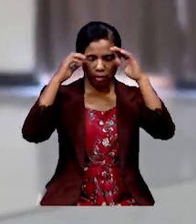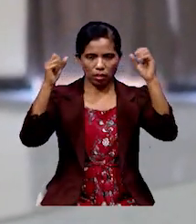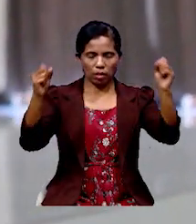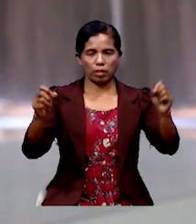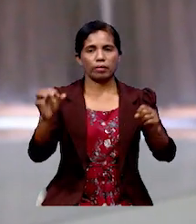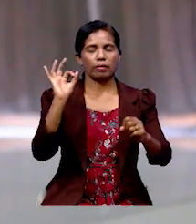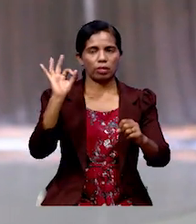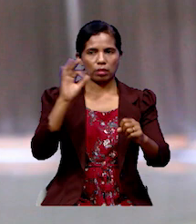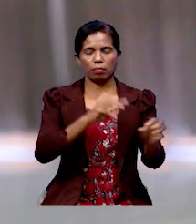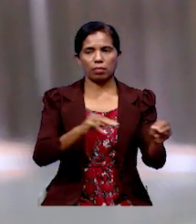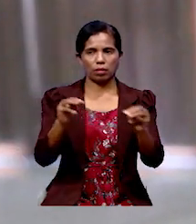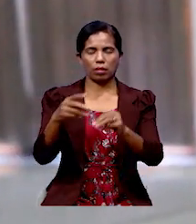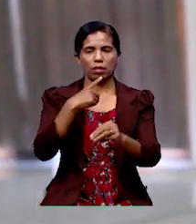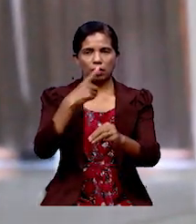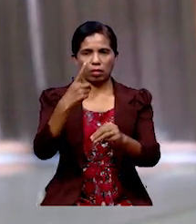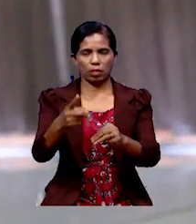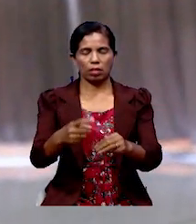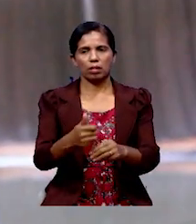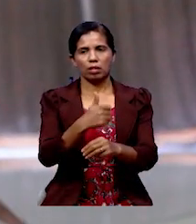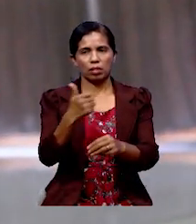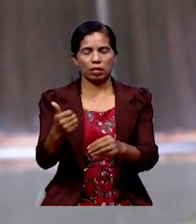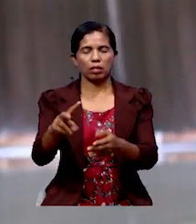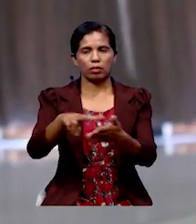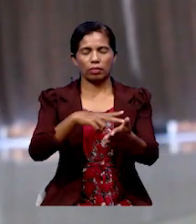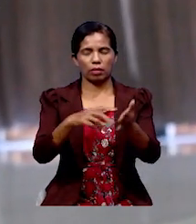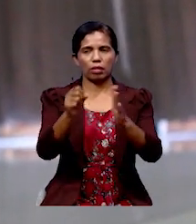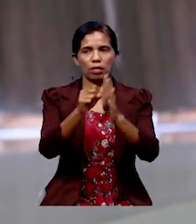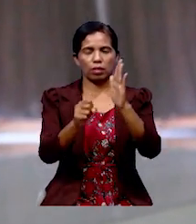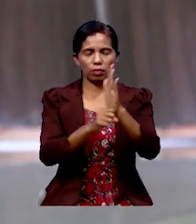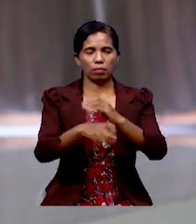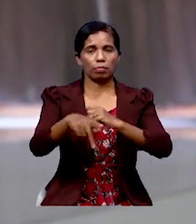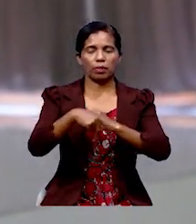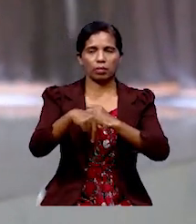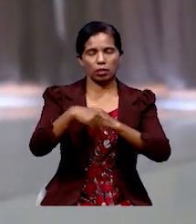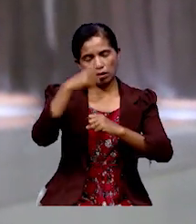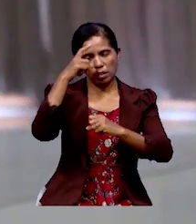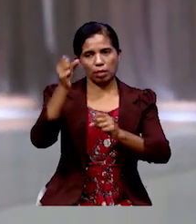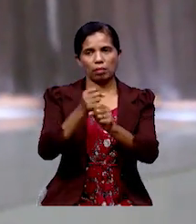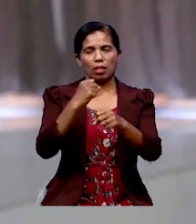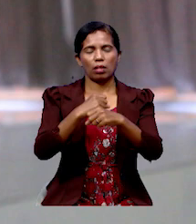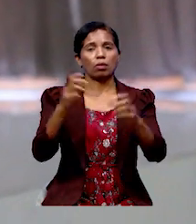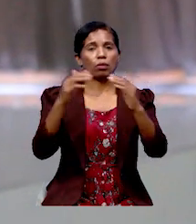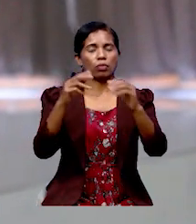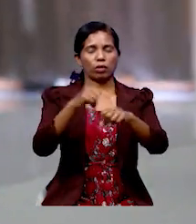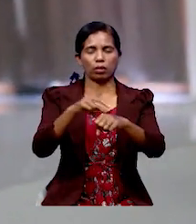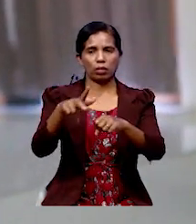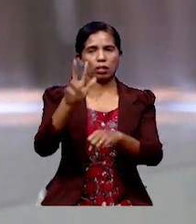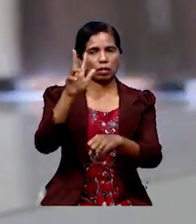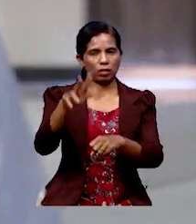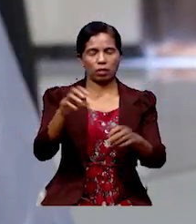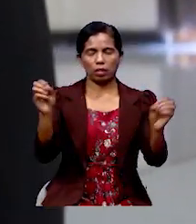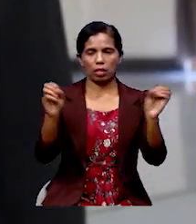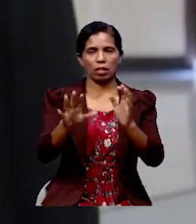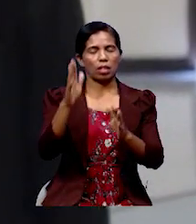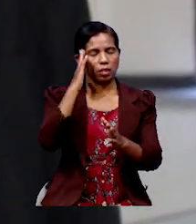Mudança, Ezidio de Jesus, considera parte sira viola estatuto Partido Nian, tambah realiza Kongresu Nasional pada toluk ne la iha konhecimento